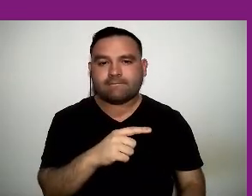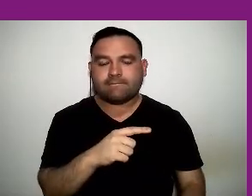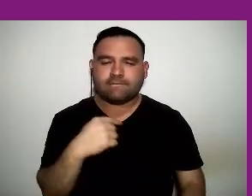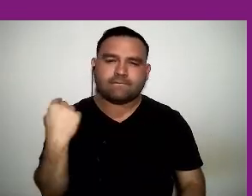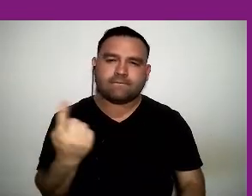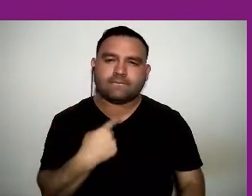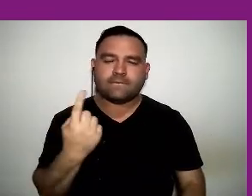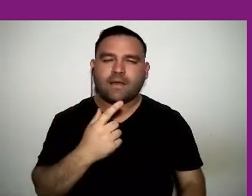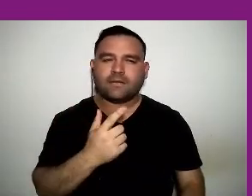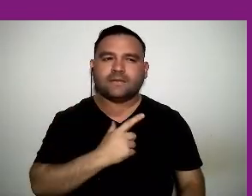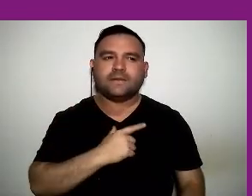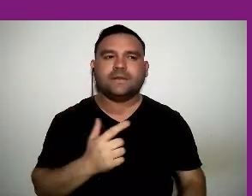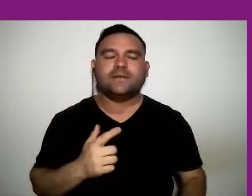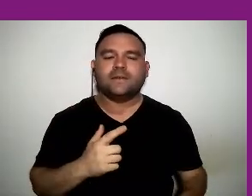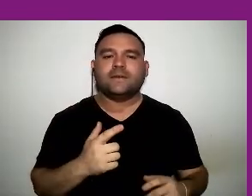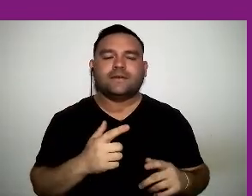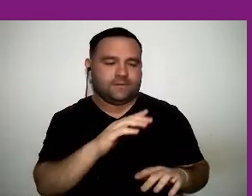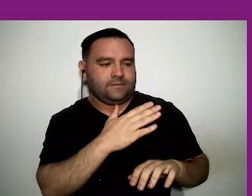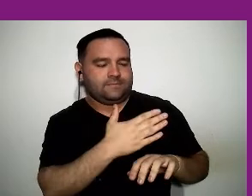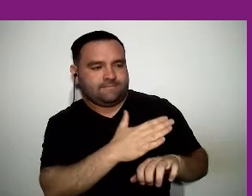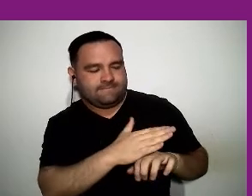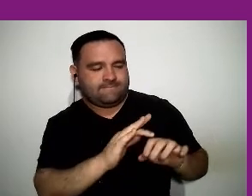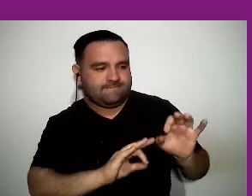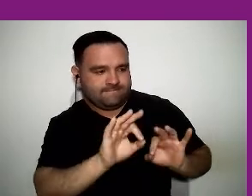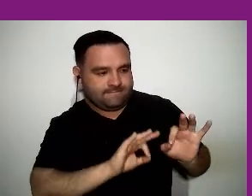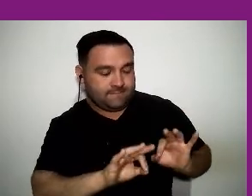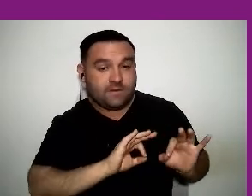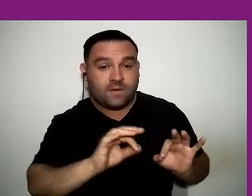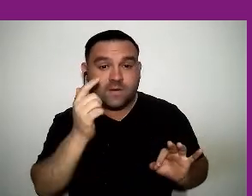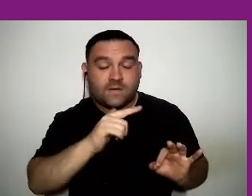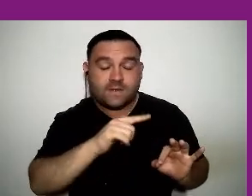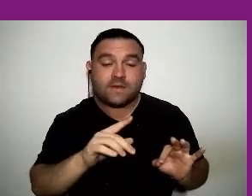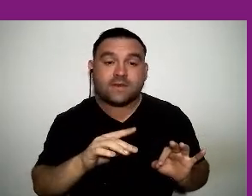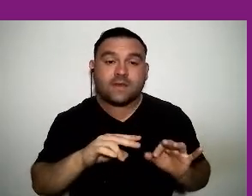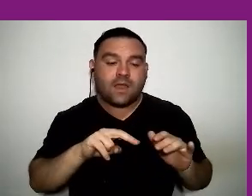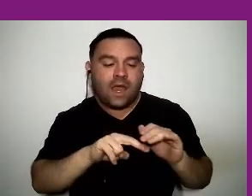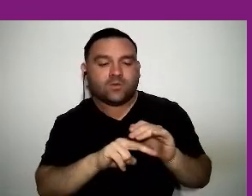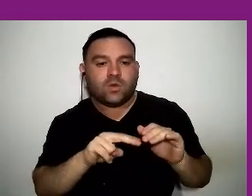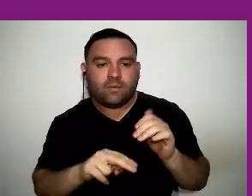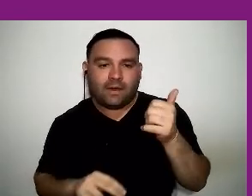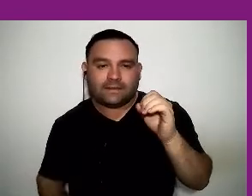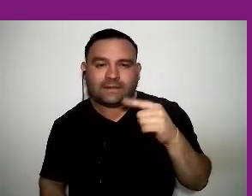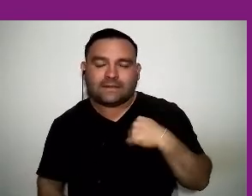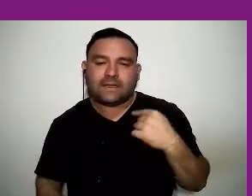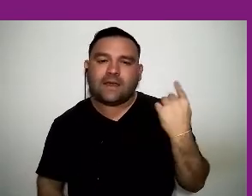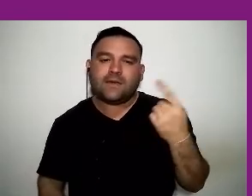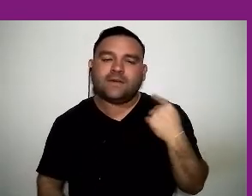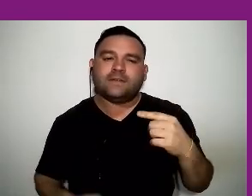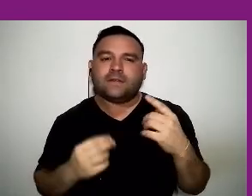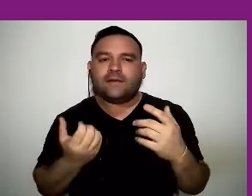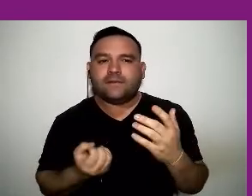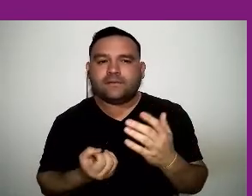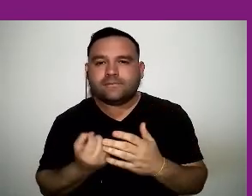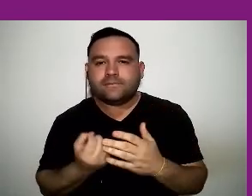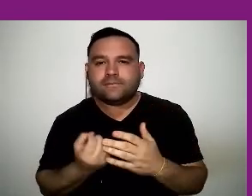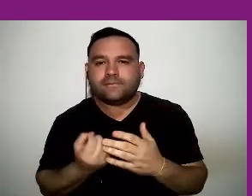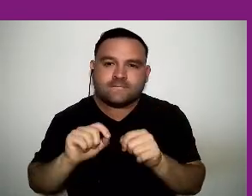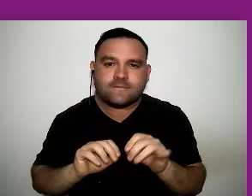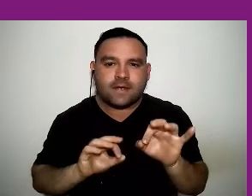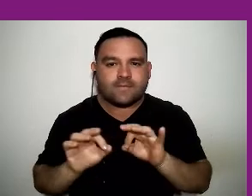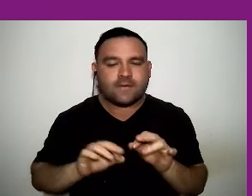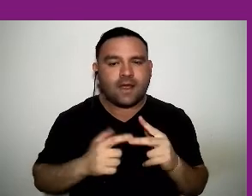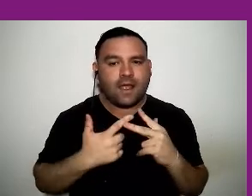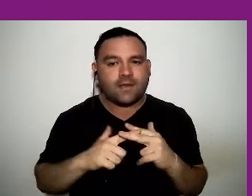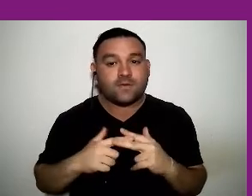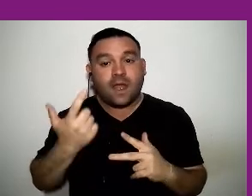a gente acabou fazendo a manobra de recrutamento, conseguiu ter as tomos dele, e aqui eu fiz uma reconstrução para a gente ver o que